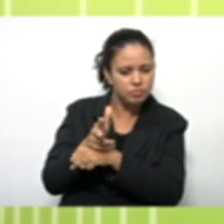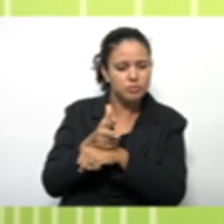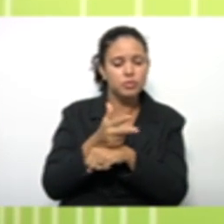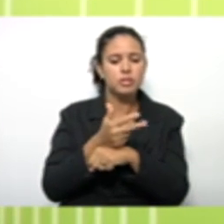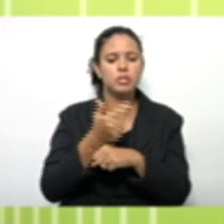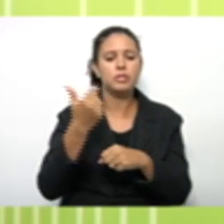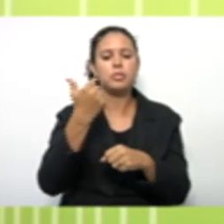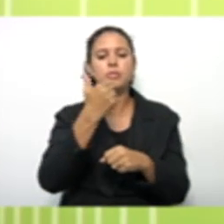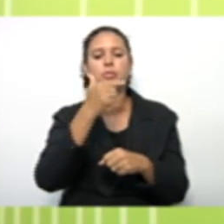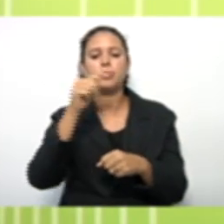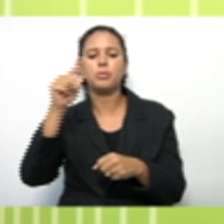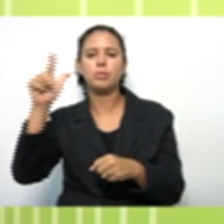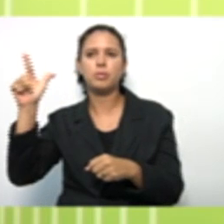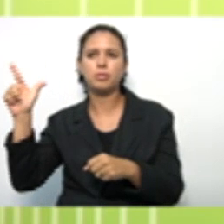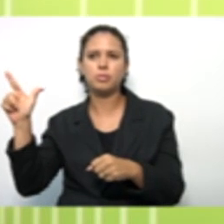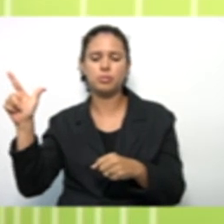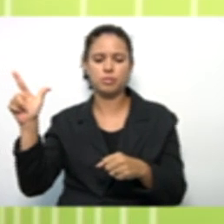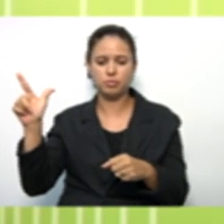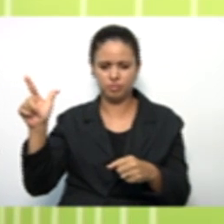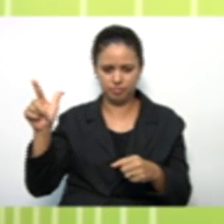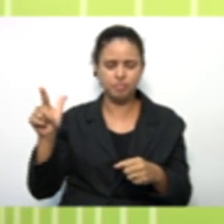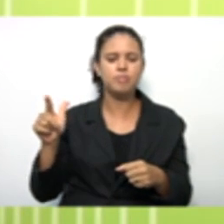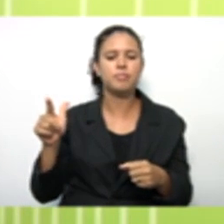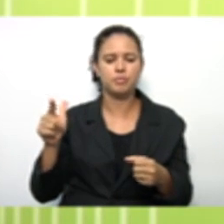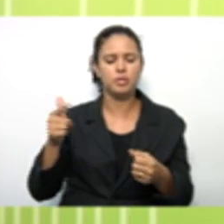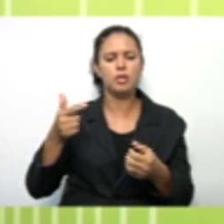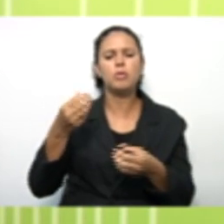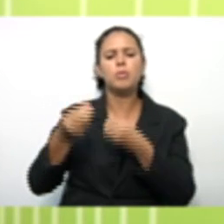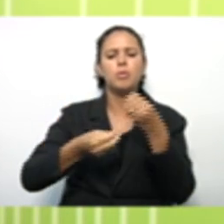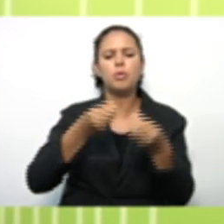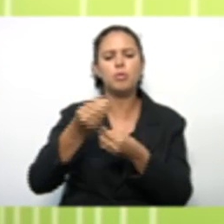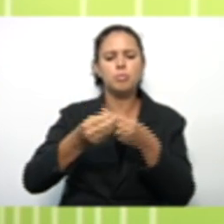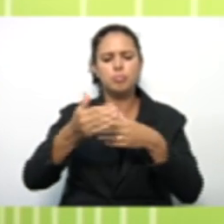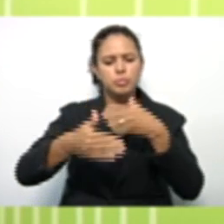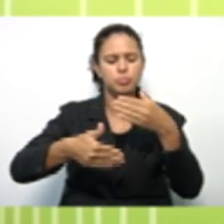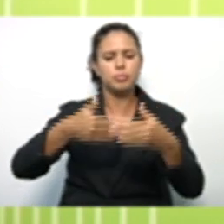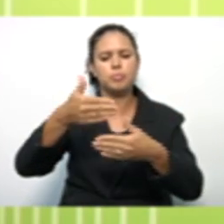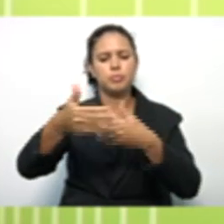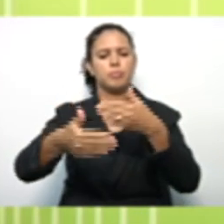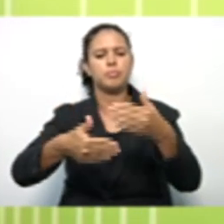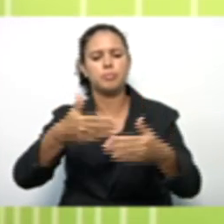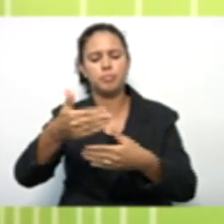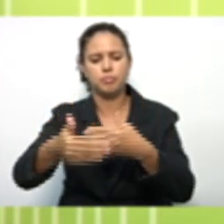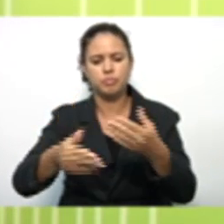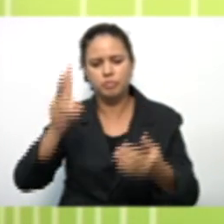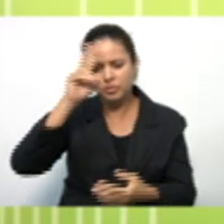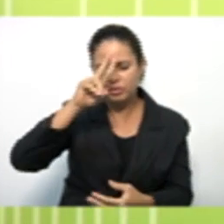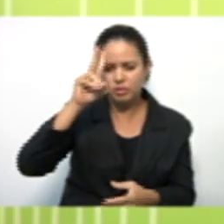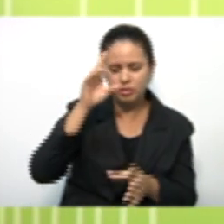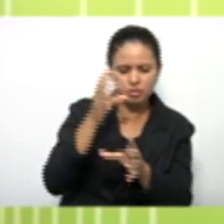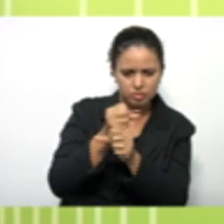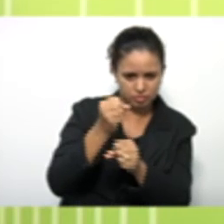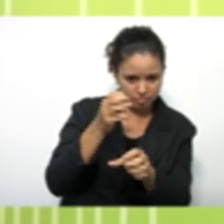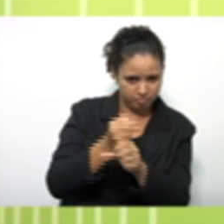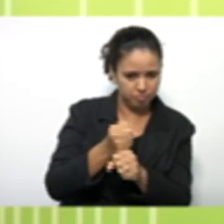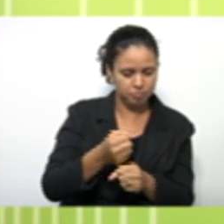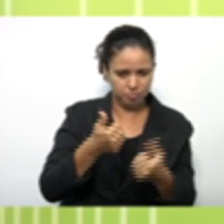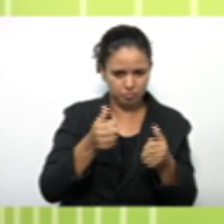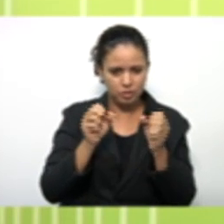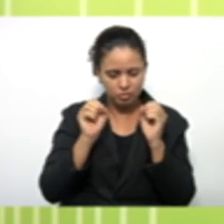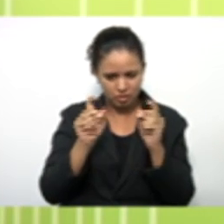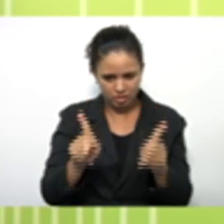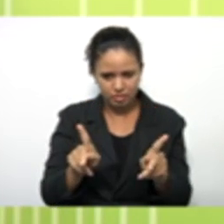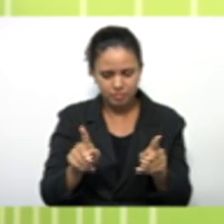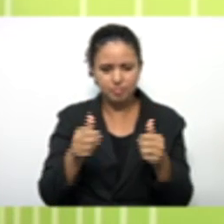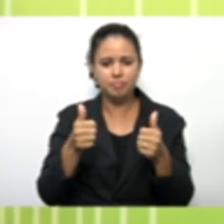vocês, para clarear como foi a evolução histórica da contabilidade, ok? Espero que